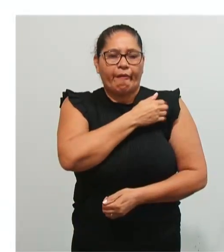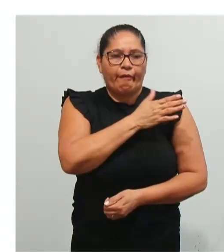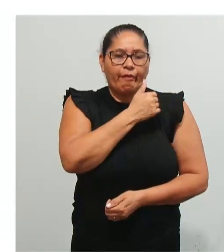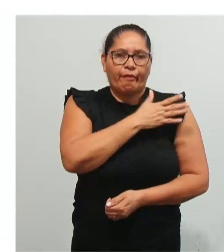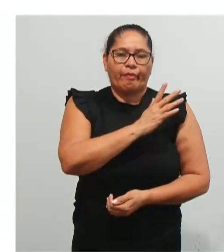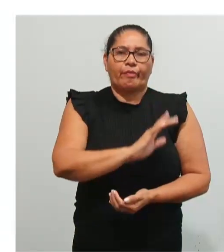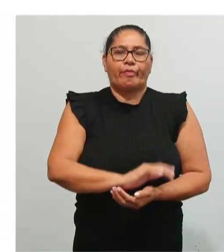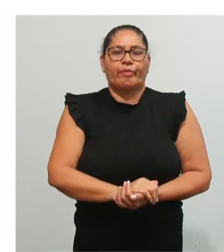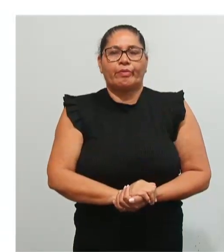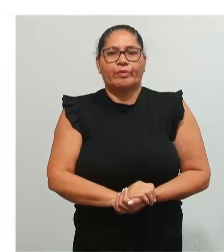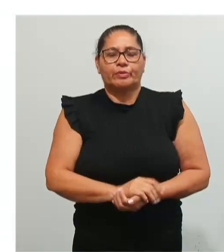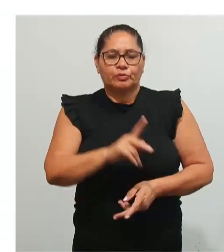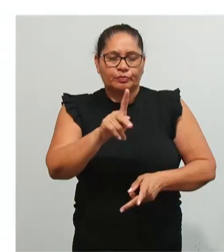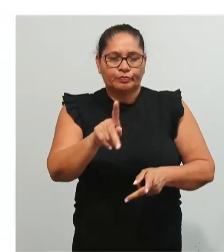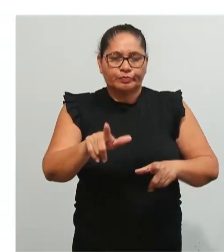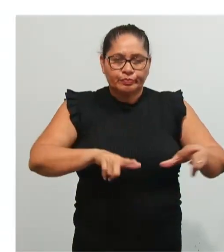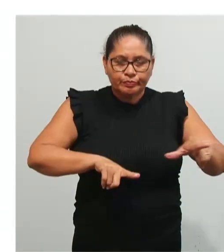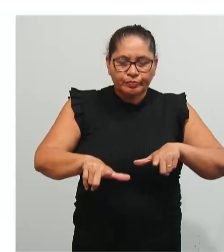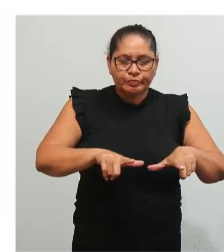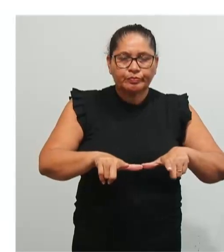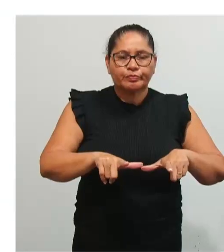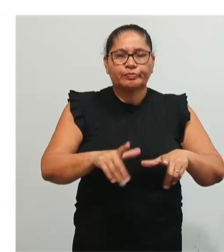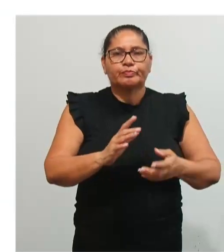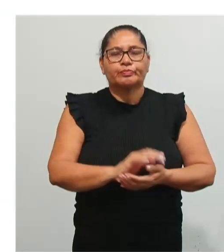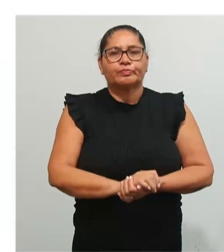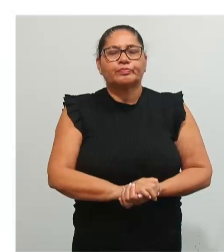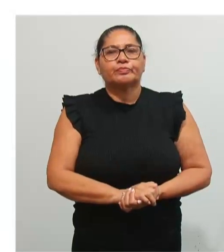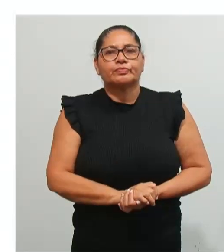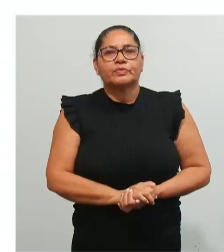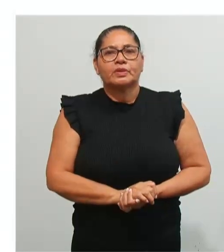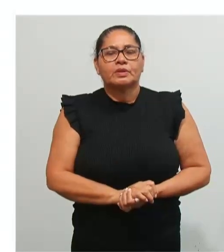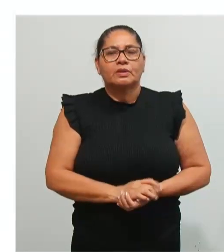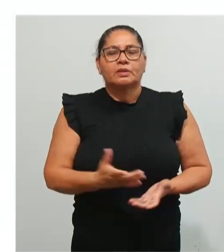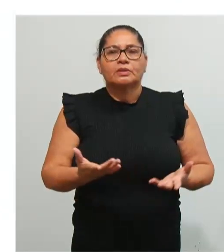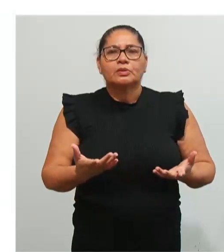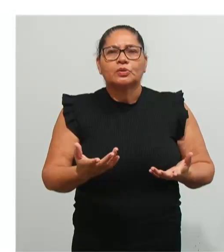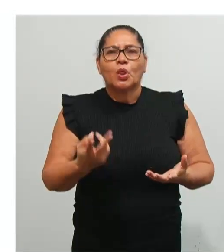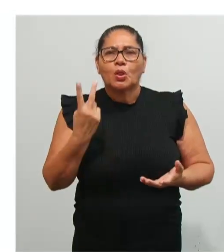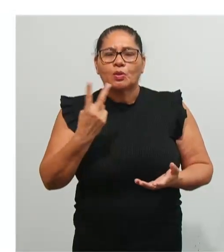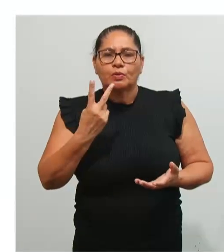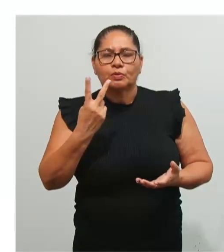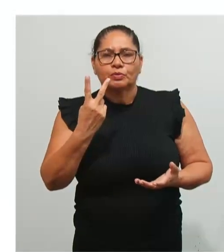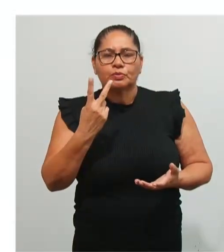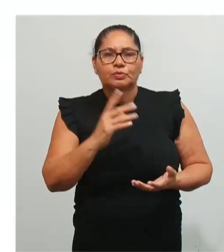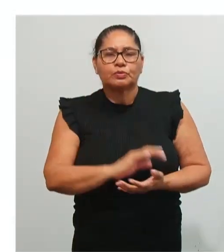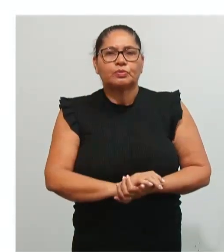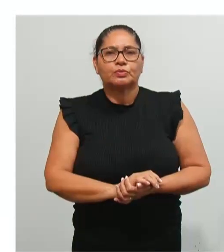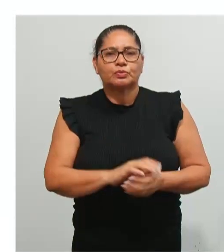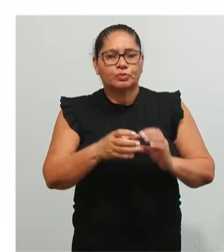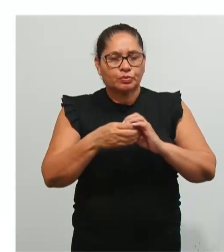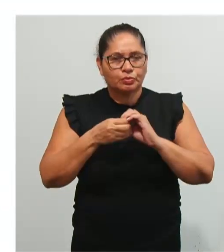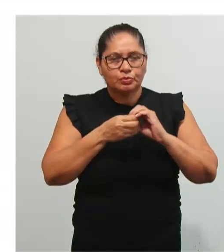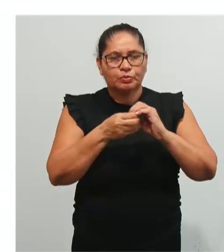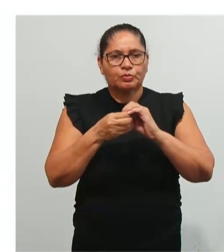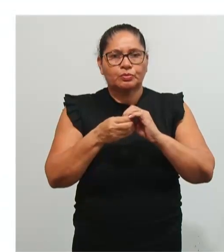trabalhadores. A doutrina faz menção a dois tipos de corporativismo, o corporativismo estatal e o